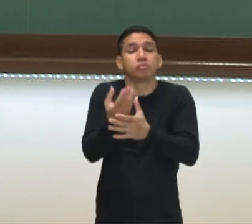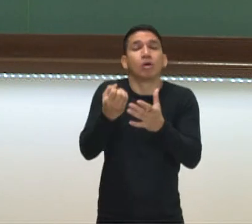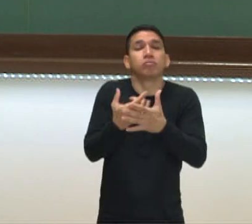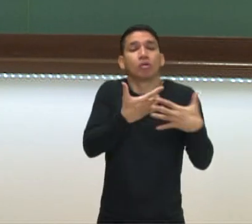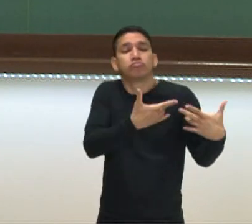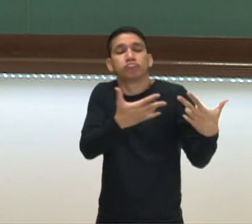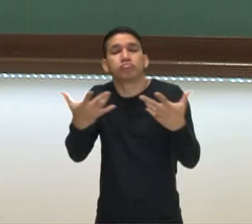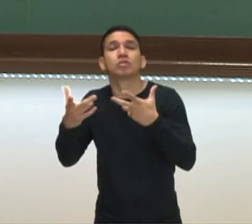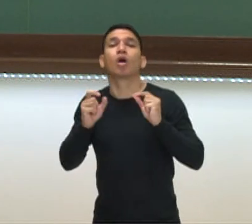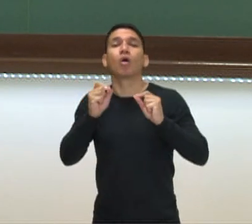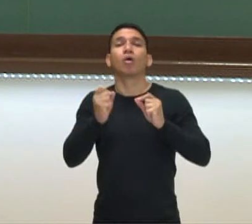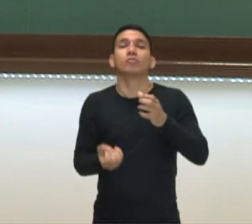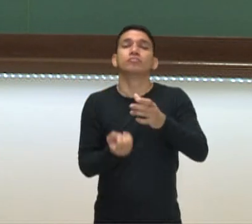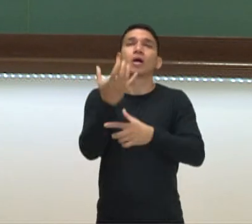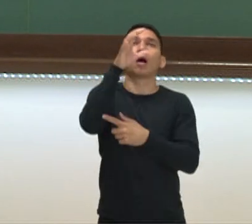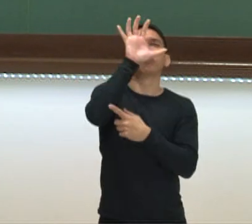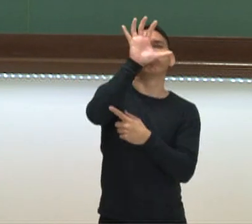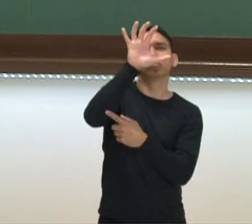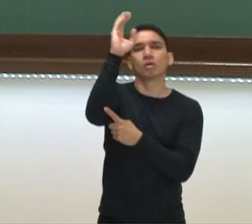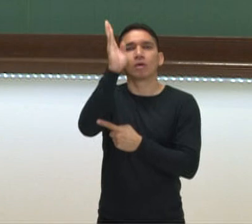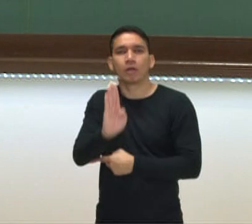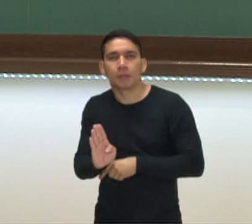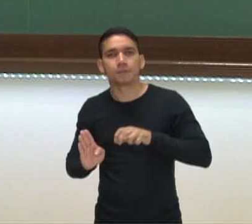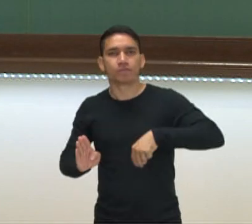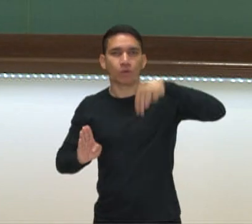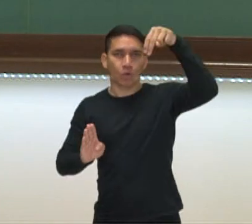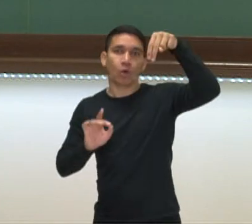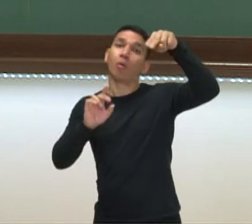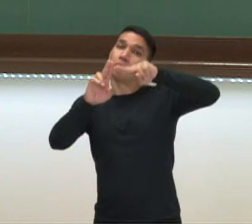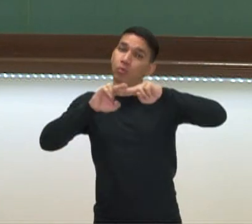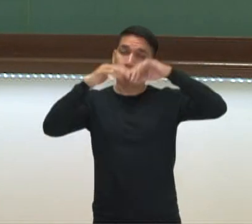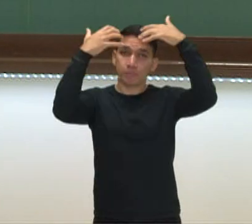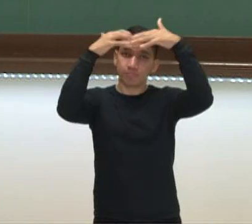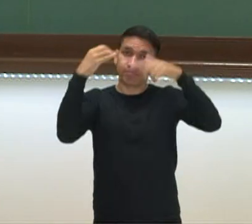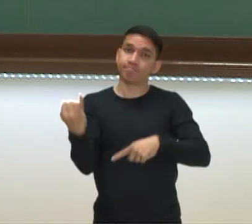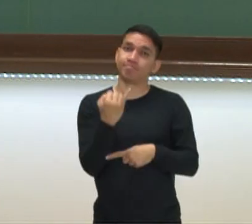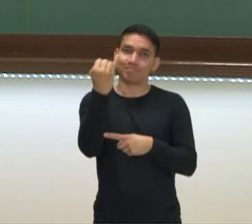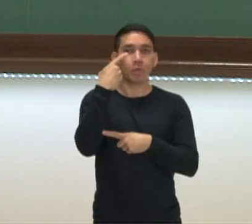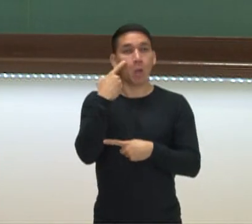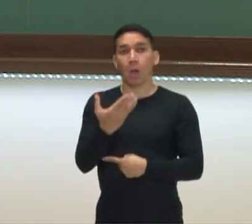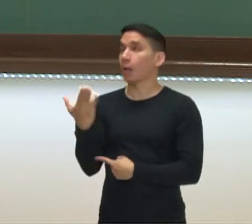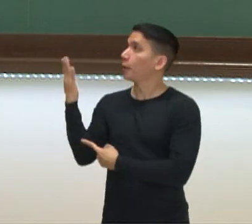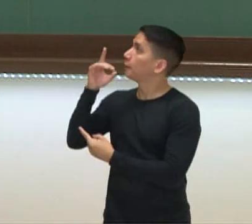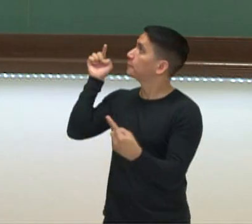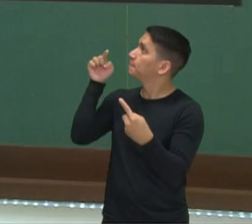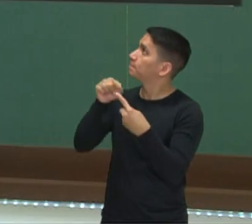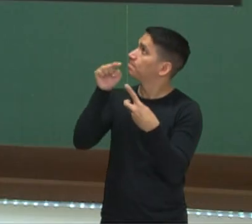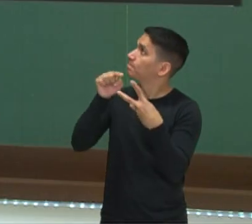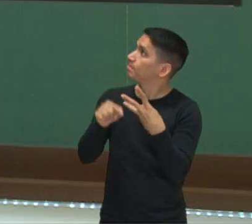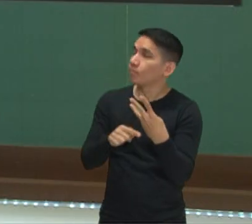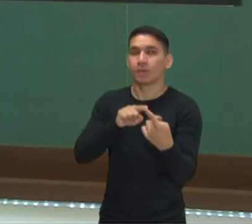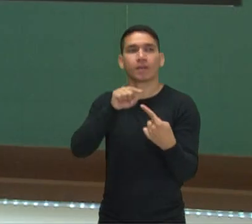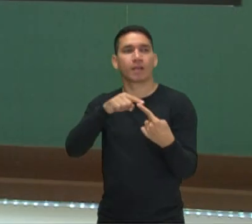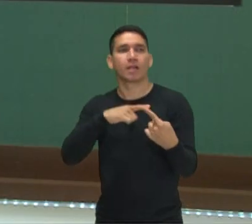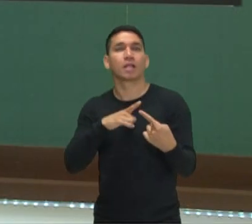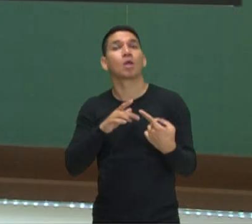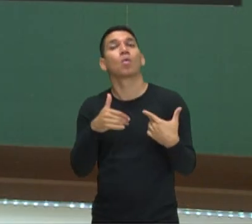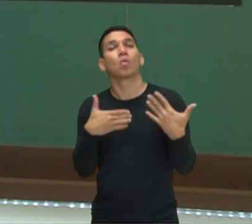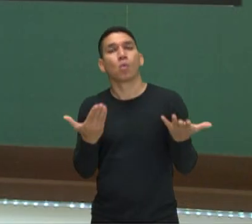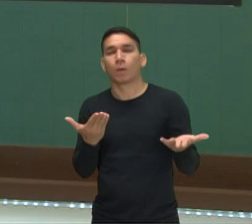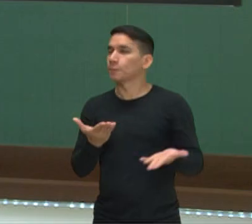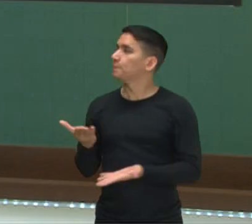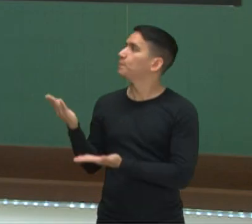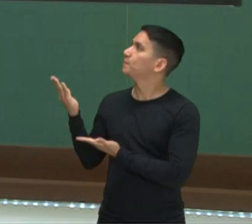do território da região norte. Então, bem importante refletirmos sobre o assunto. Vamos lá para o nosso objetivo, ou para os